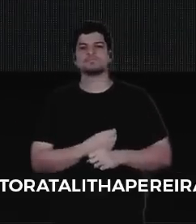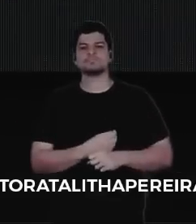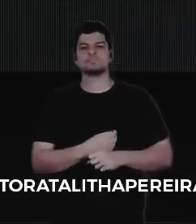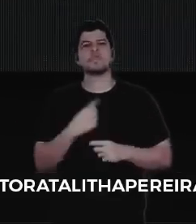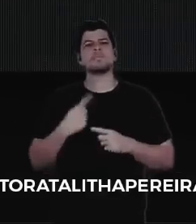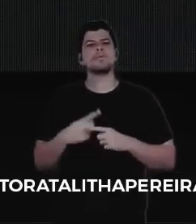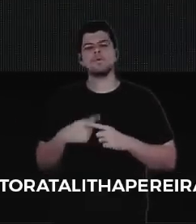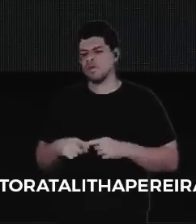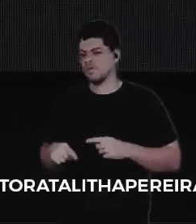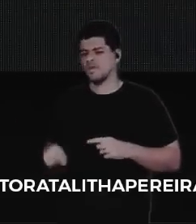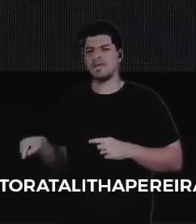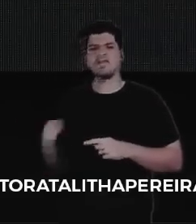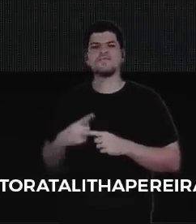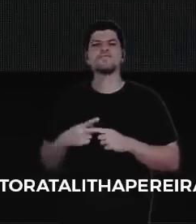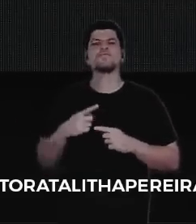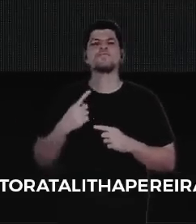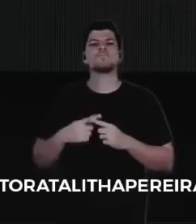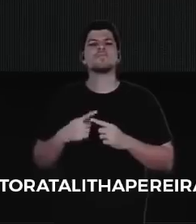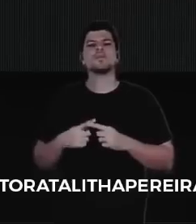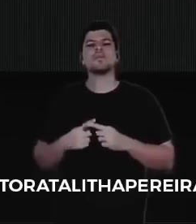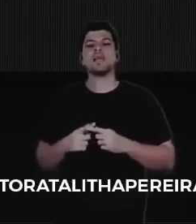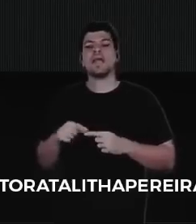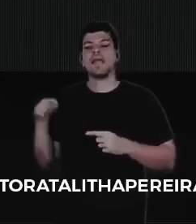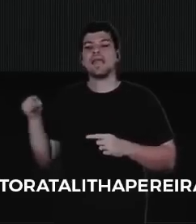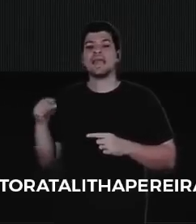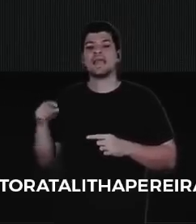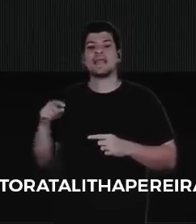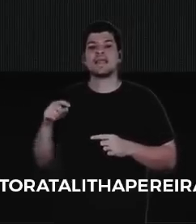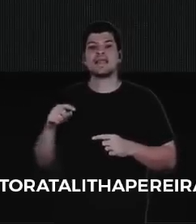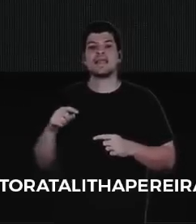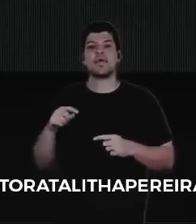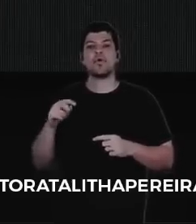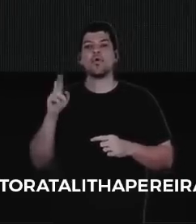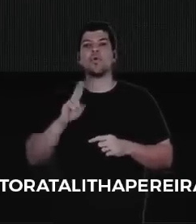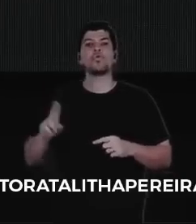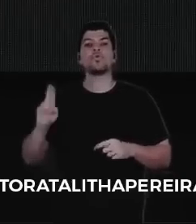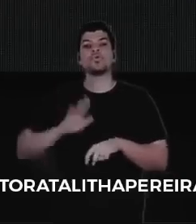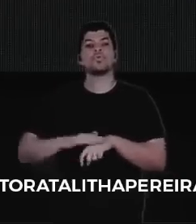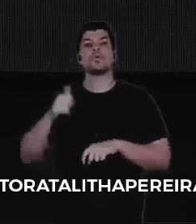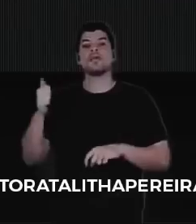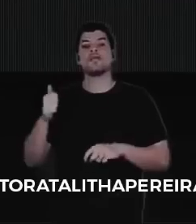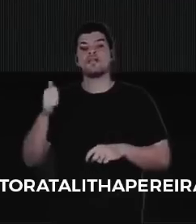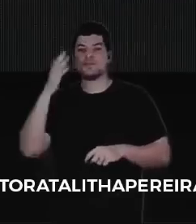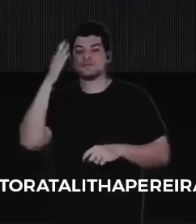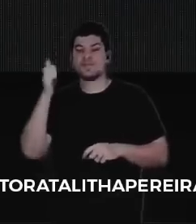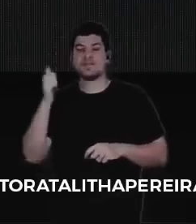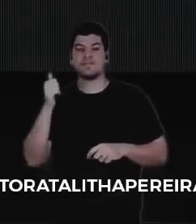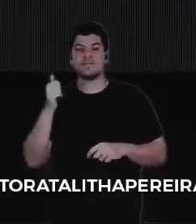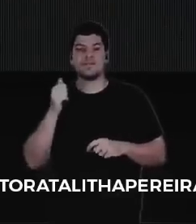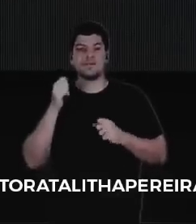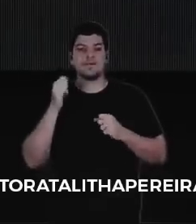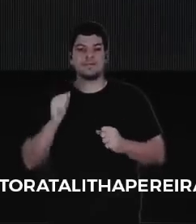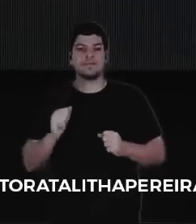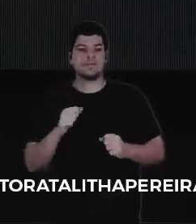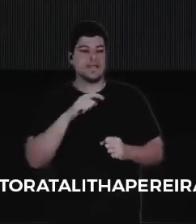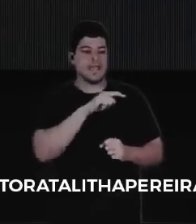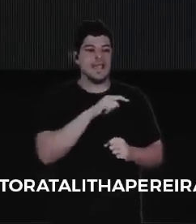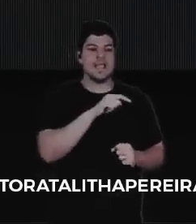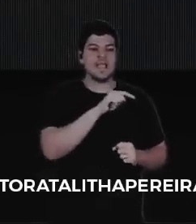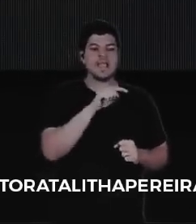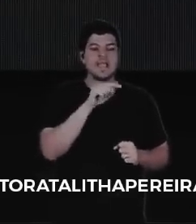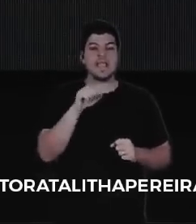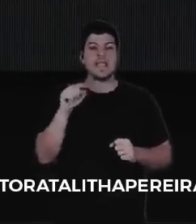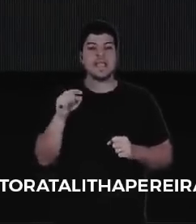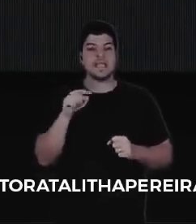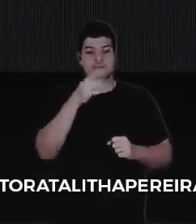o inimigo usa a sua melhor artilharia contra as pessoas que carregam os maiores